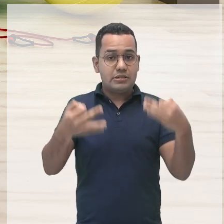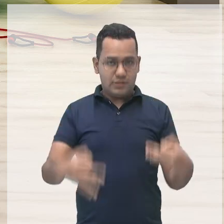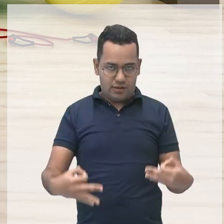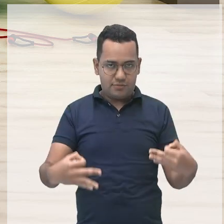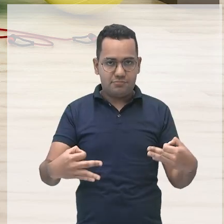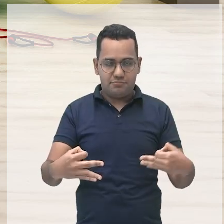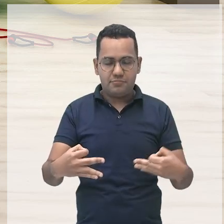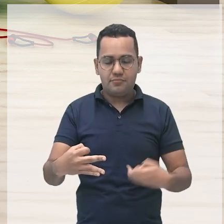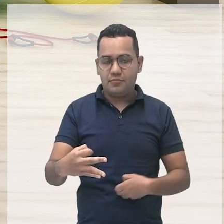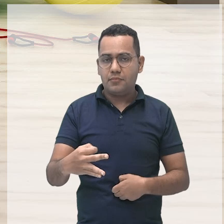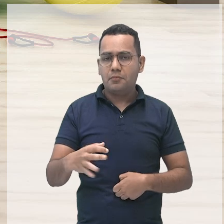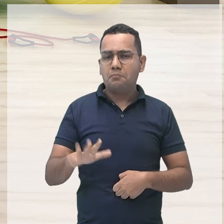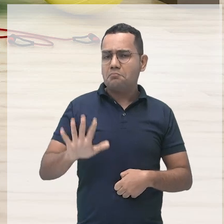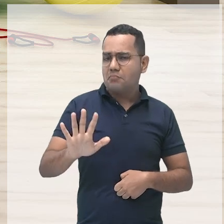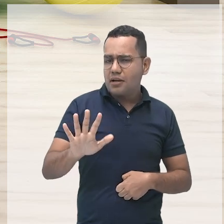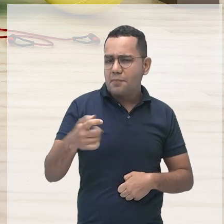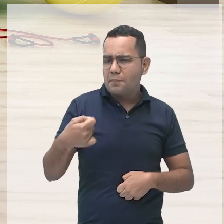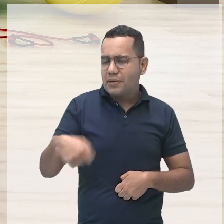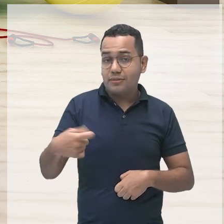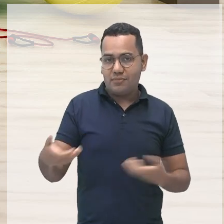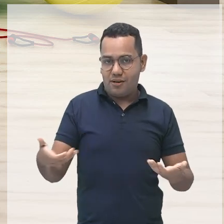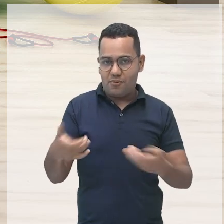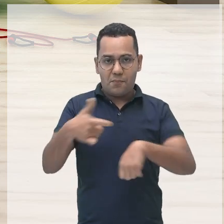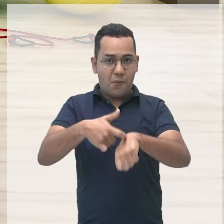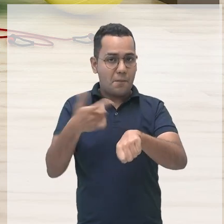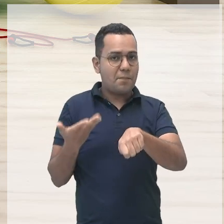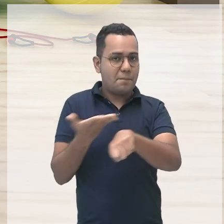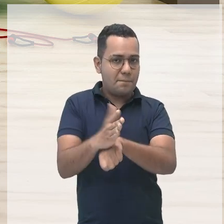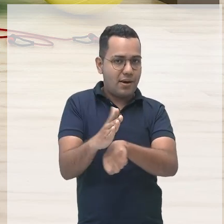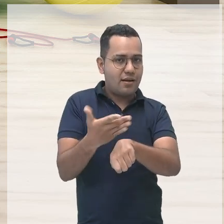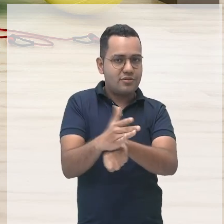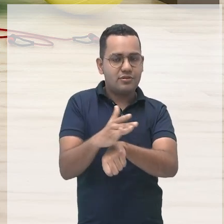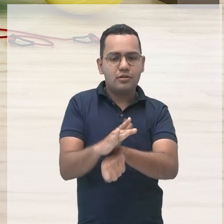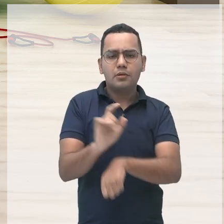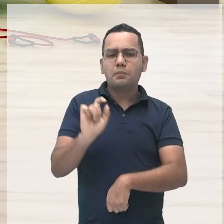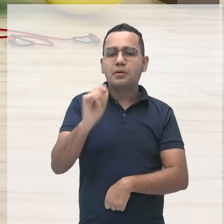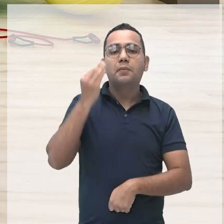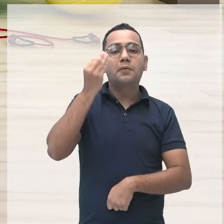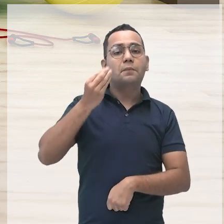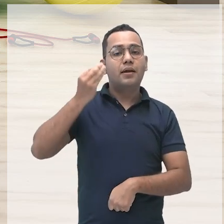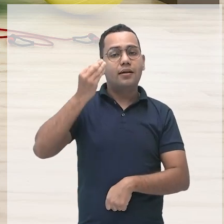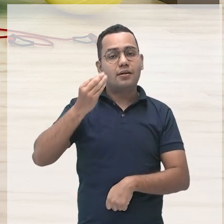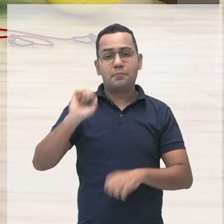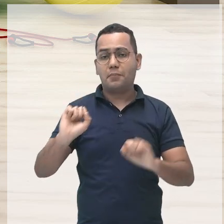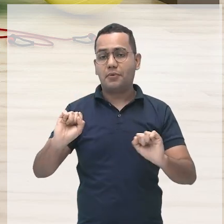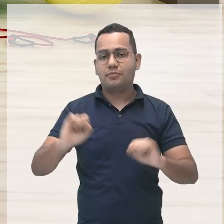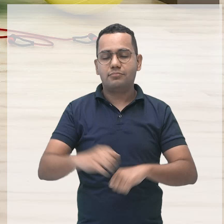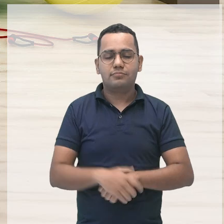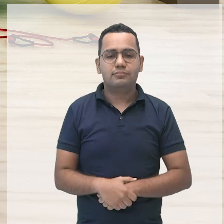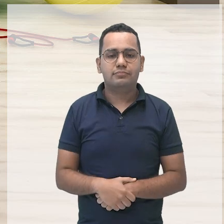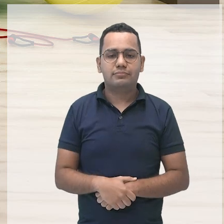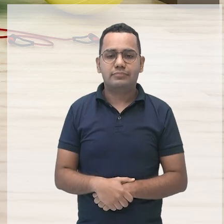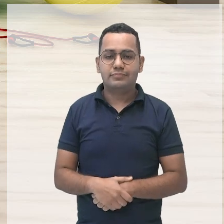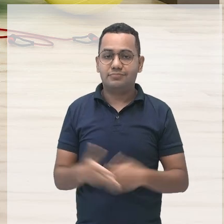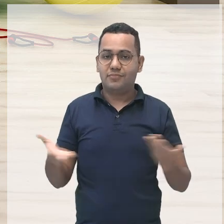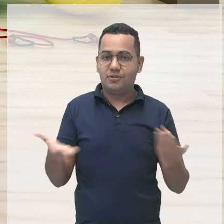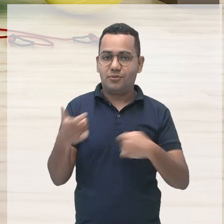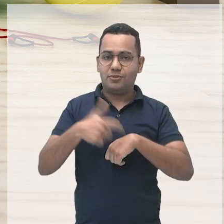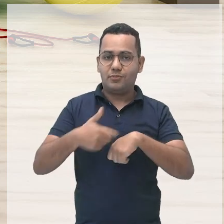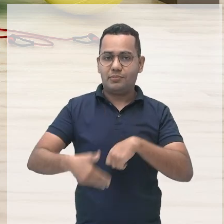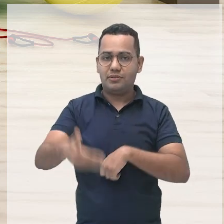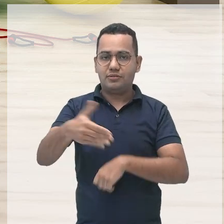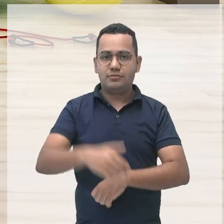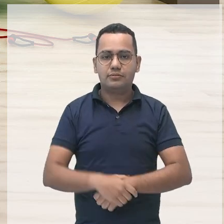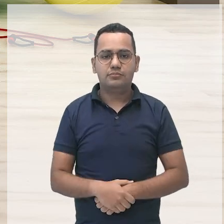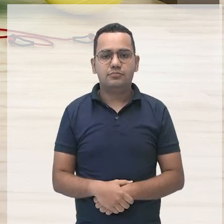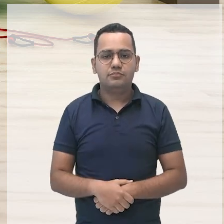não, né, fazer essa prática? Por que não experimentar uma sessão de ginástica localizada? Então é o que a gente vai fazer nesse momento.